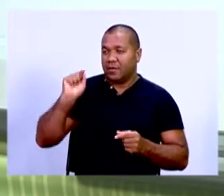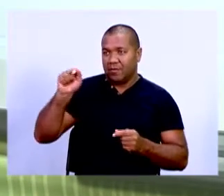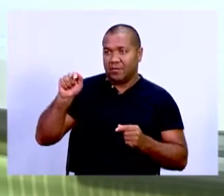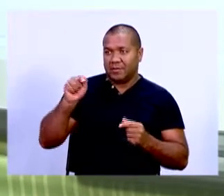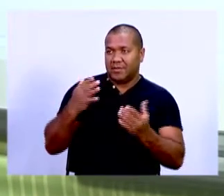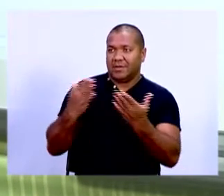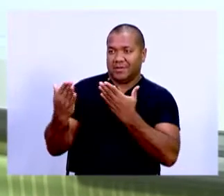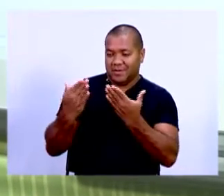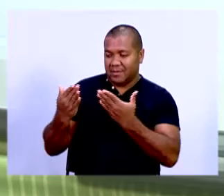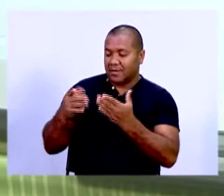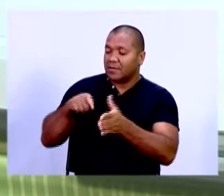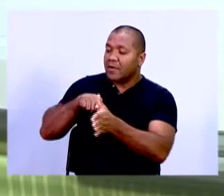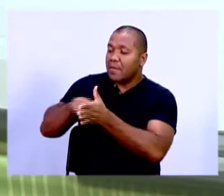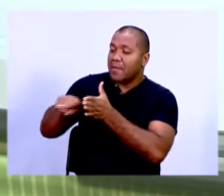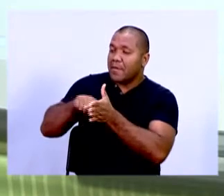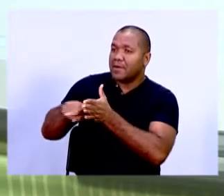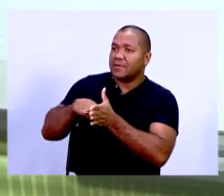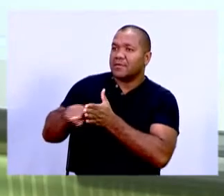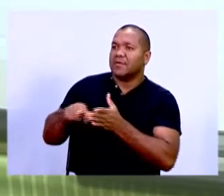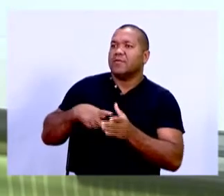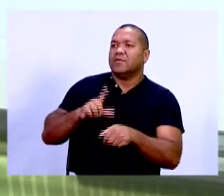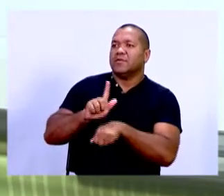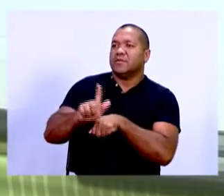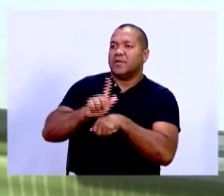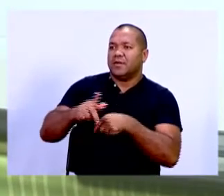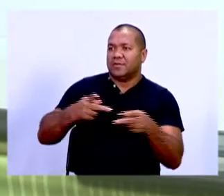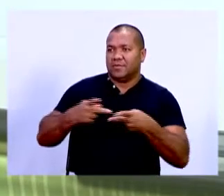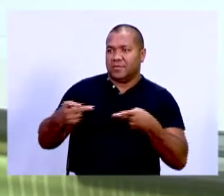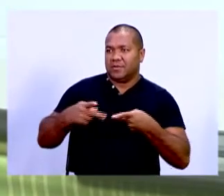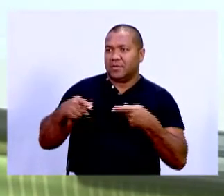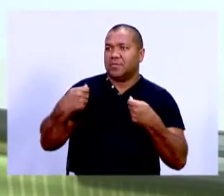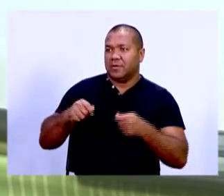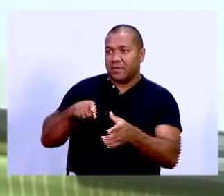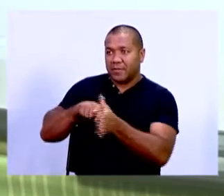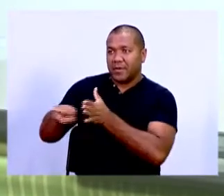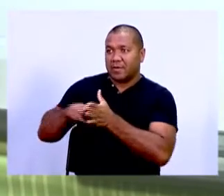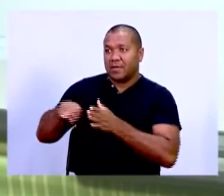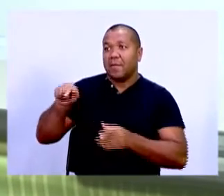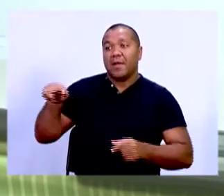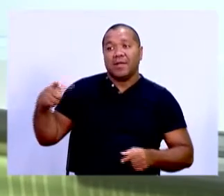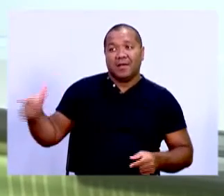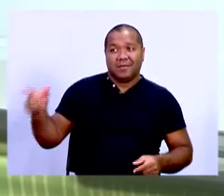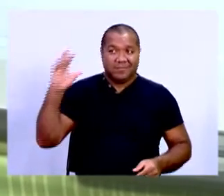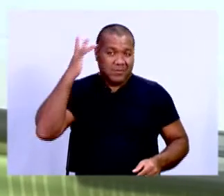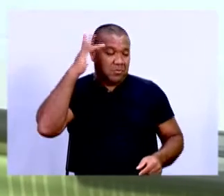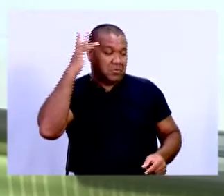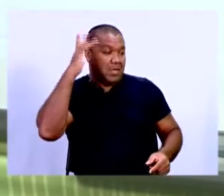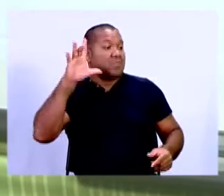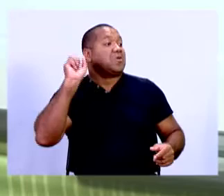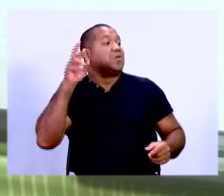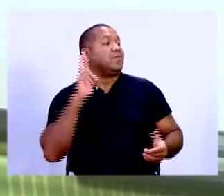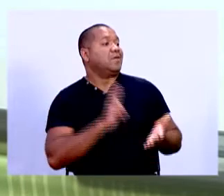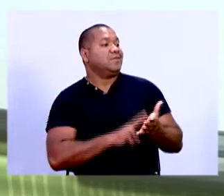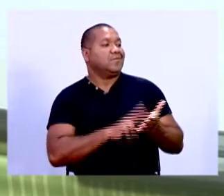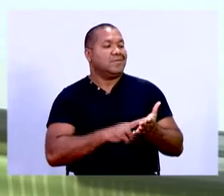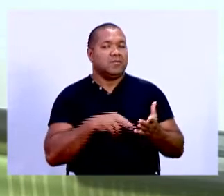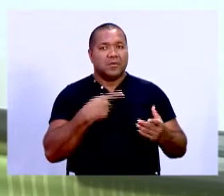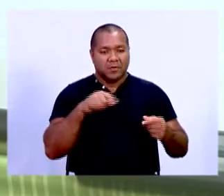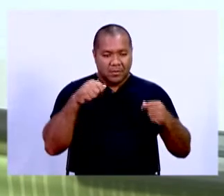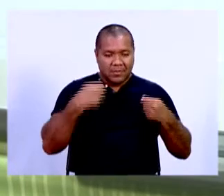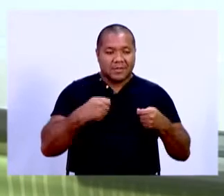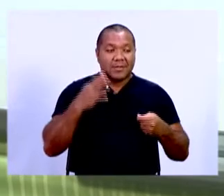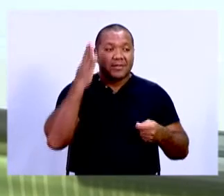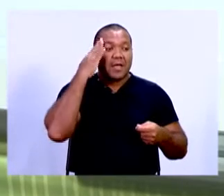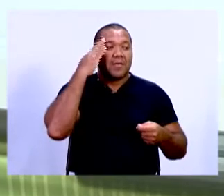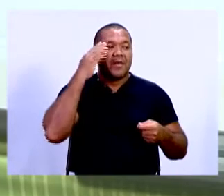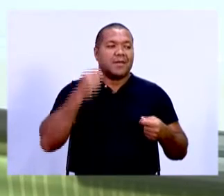que você, o gerente do projeto, vai fazer para o cliente. Então, você tem que estar convicto disso, certo? Então,